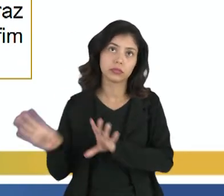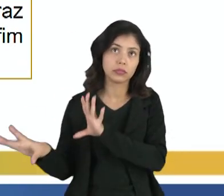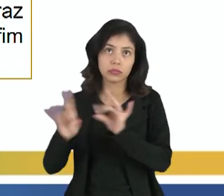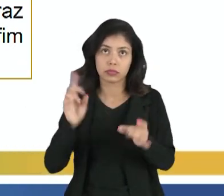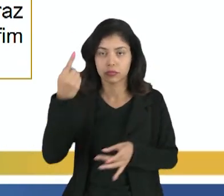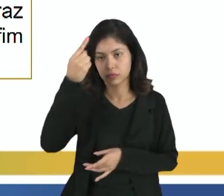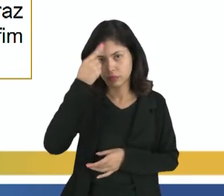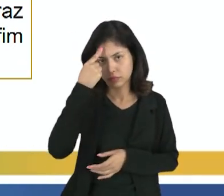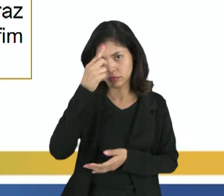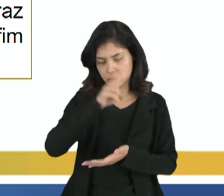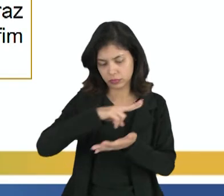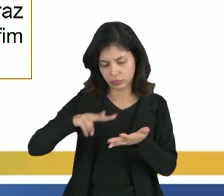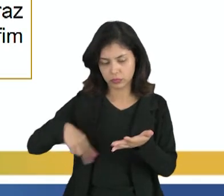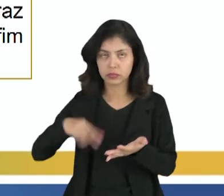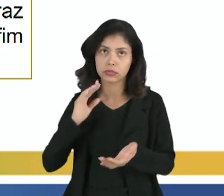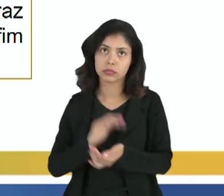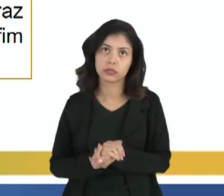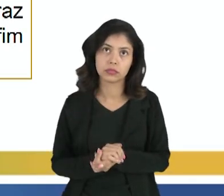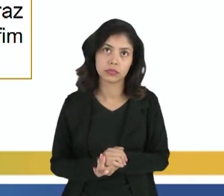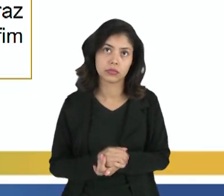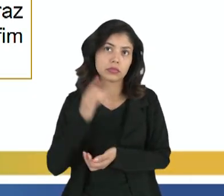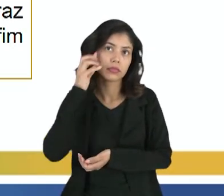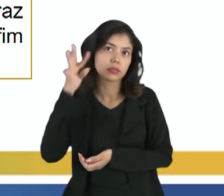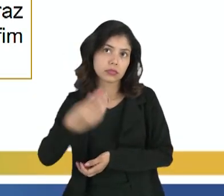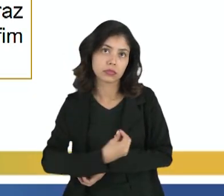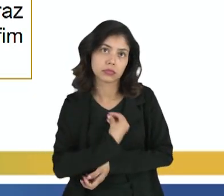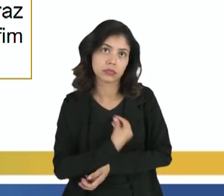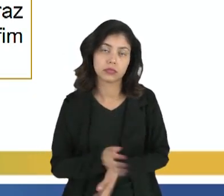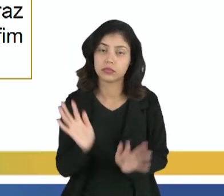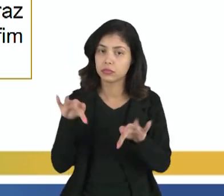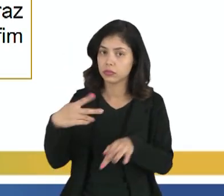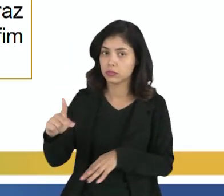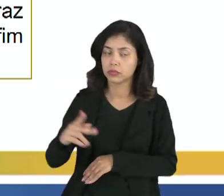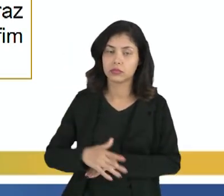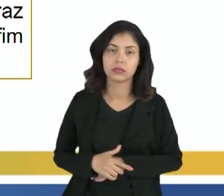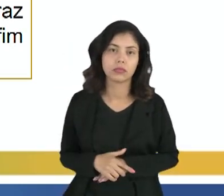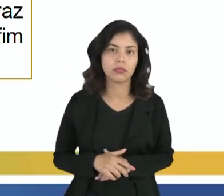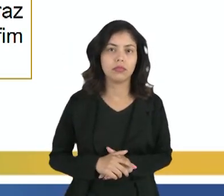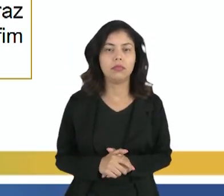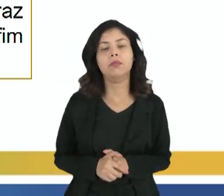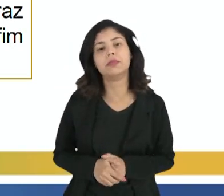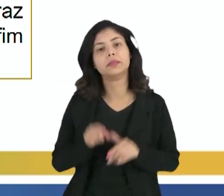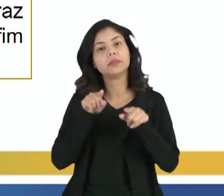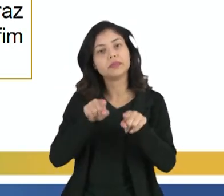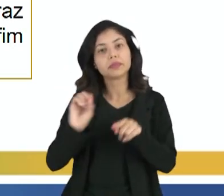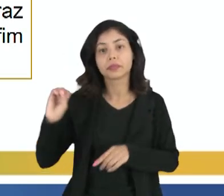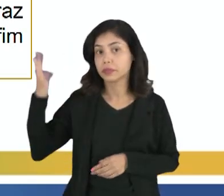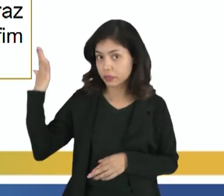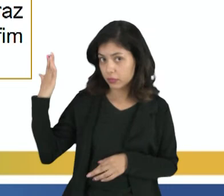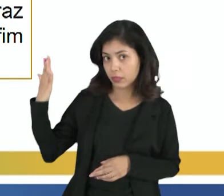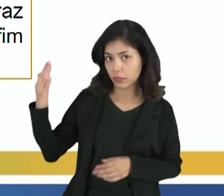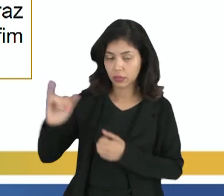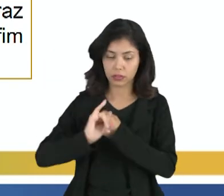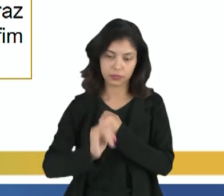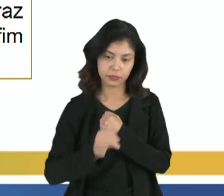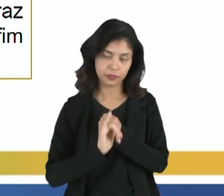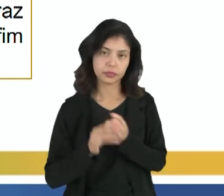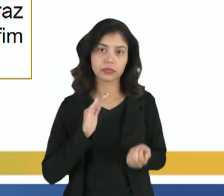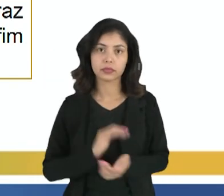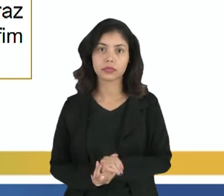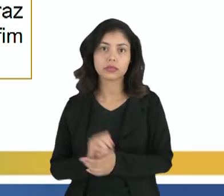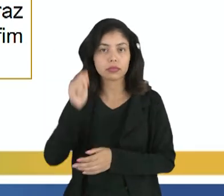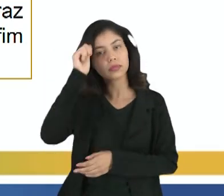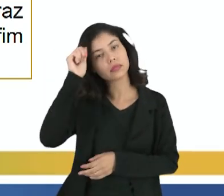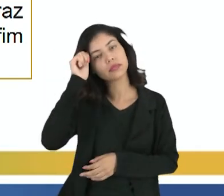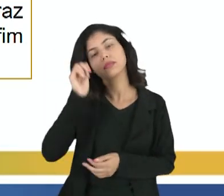levando o leitor a pensar e refletir sobre a vida e o fim dela. Então, no caso da nossa crônica, a intenção da